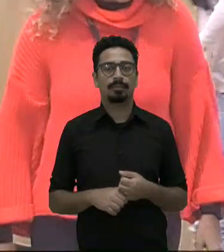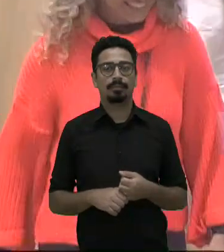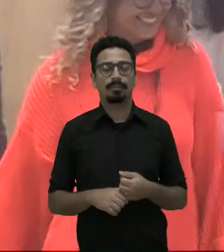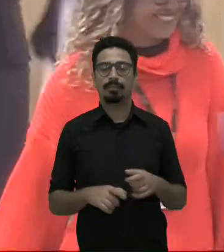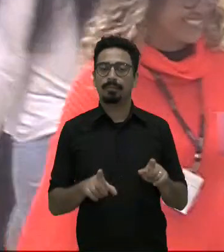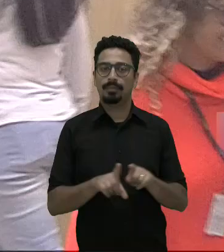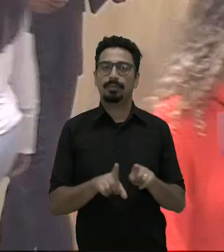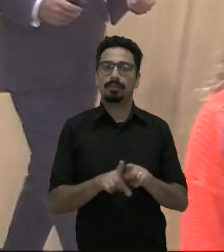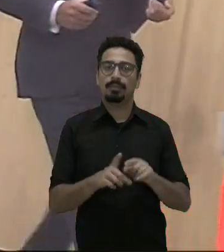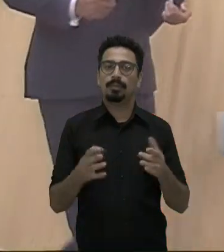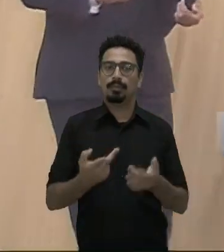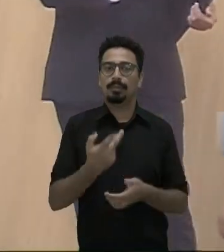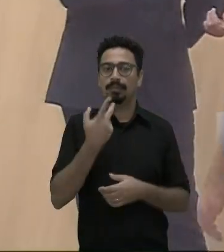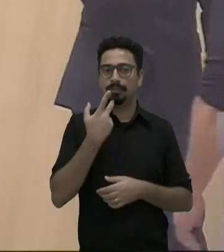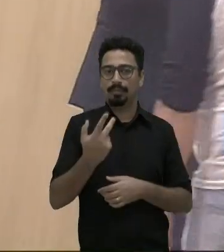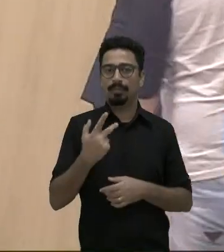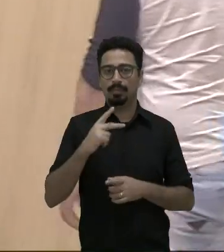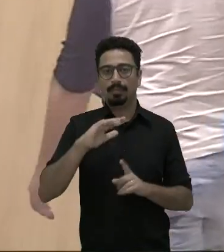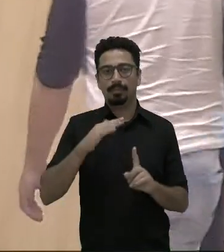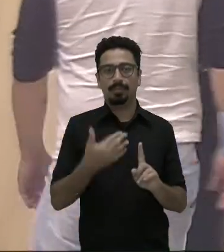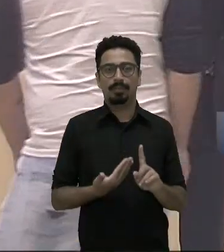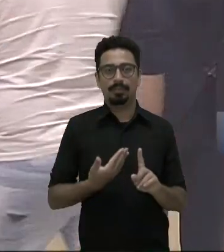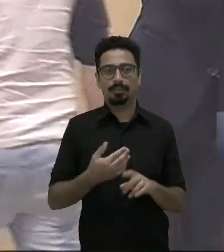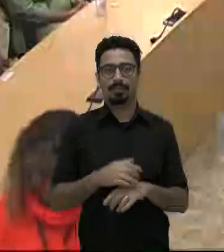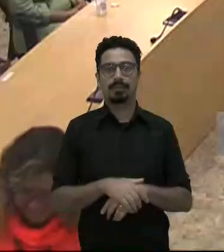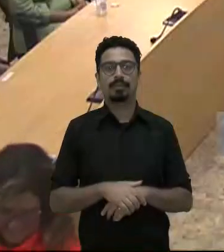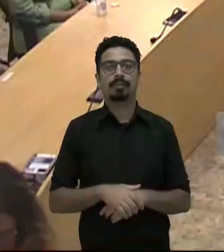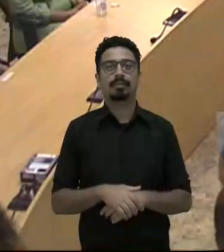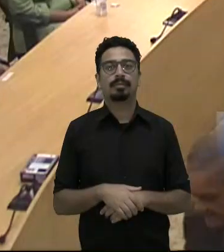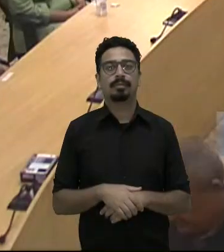Concedemos a palavra ao homenageado.